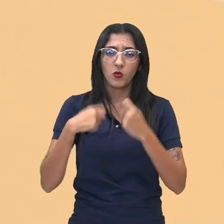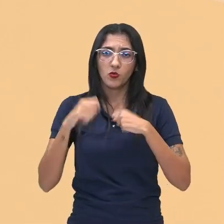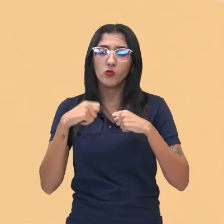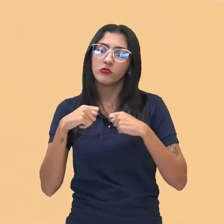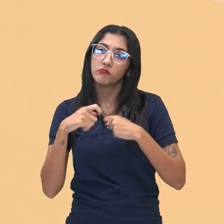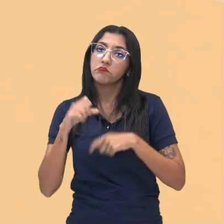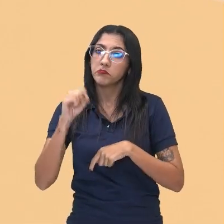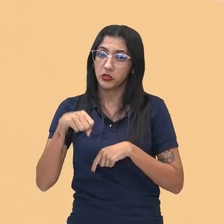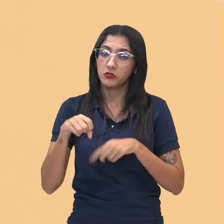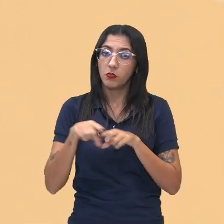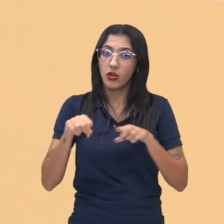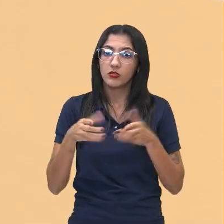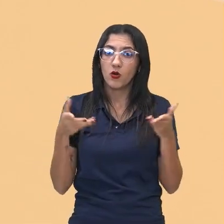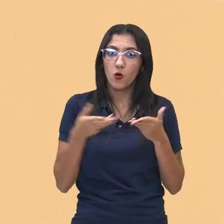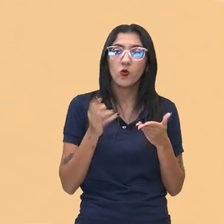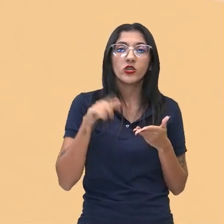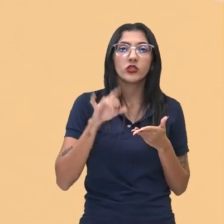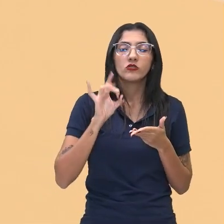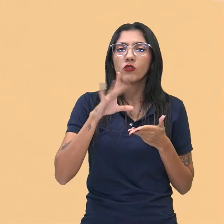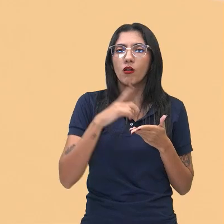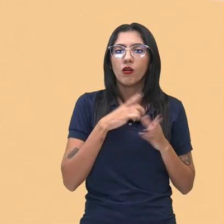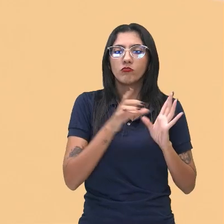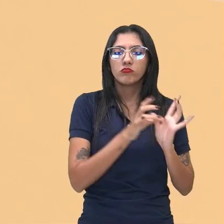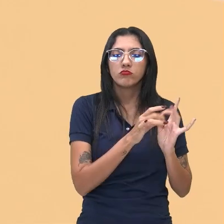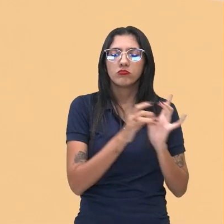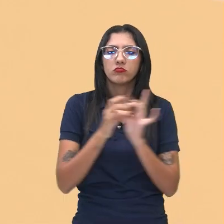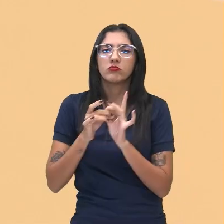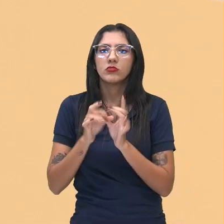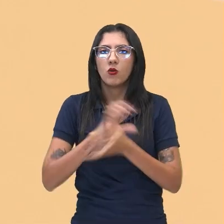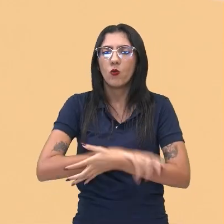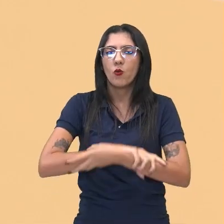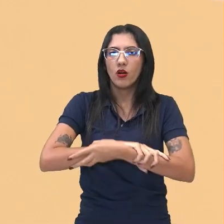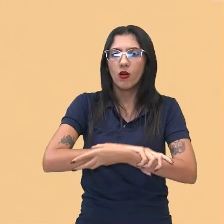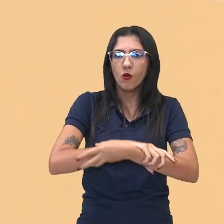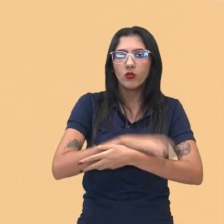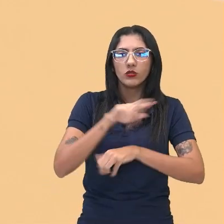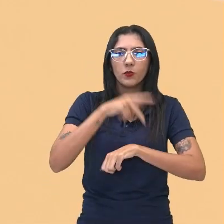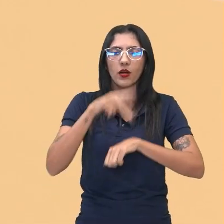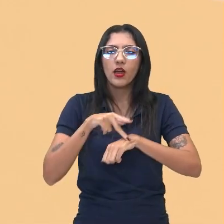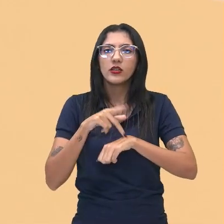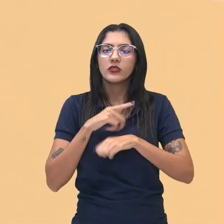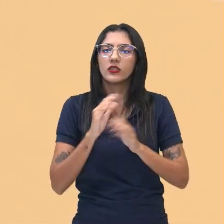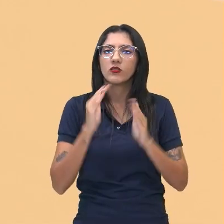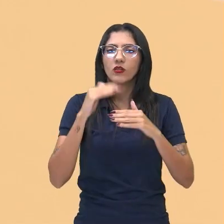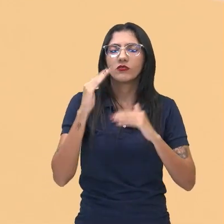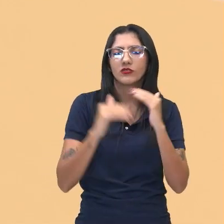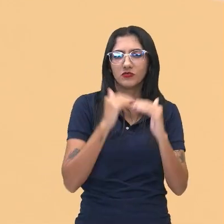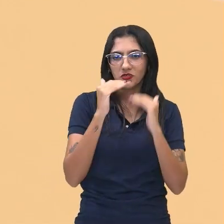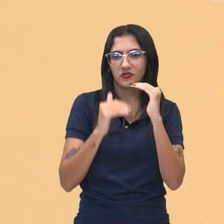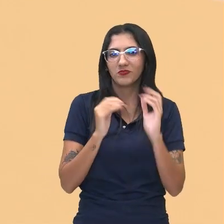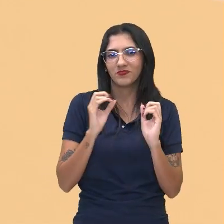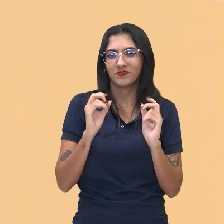atualmente é a junção desses países que estão buscando se desenvolver cada vez